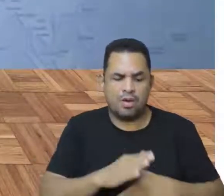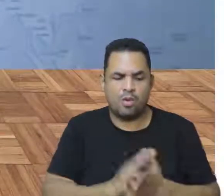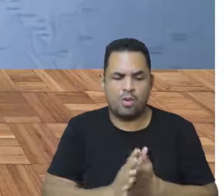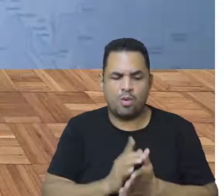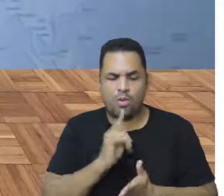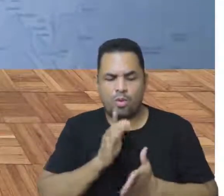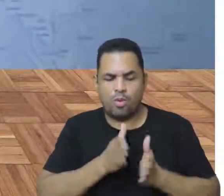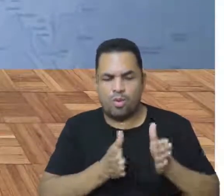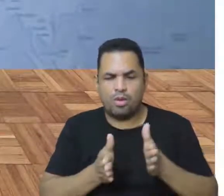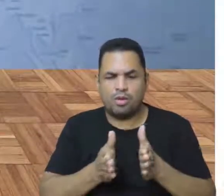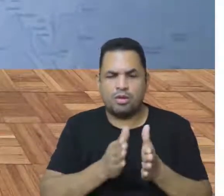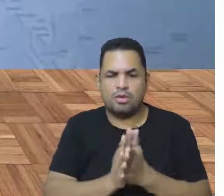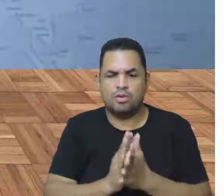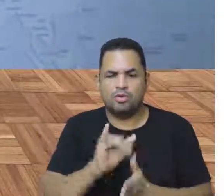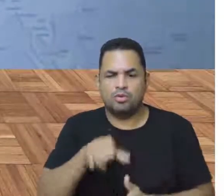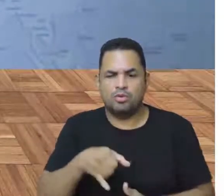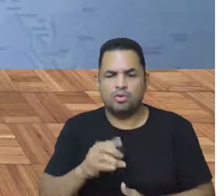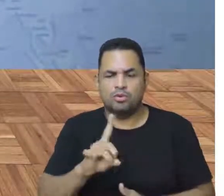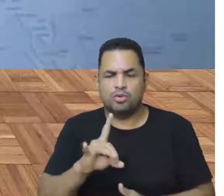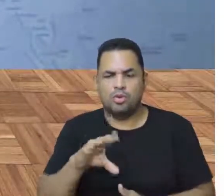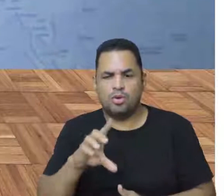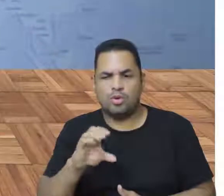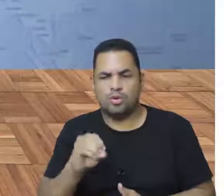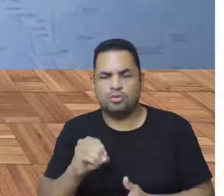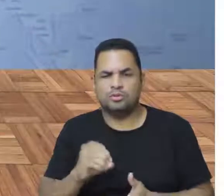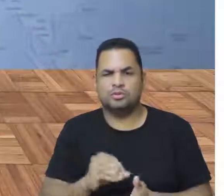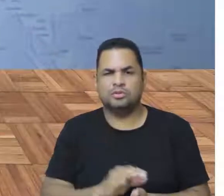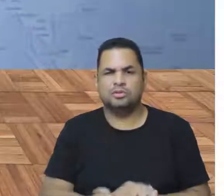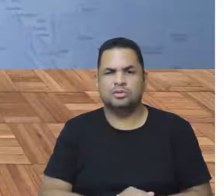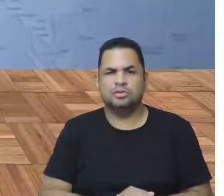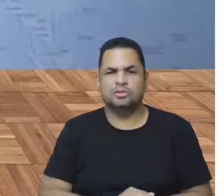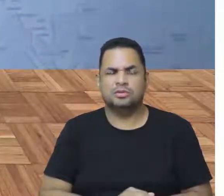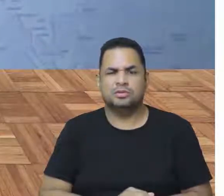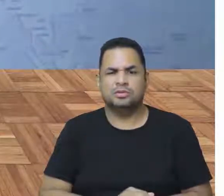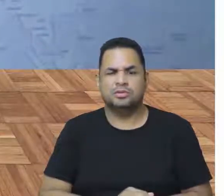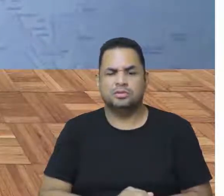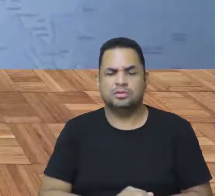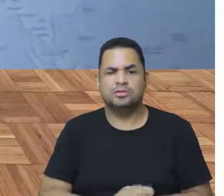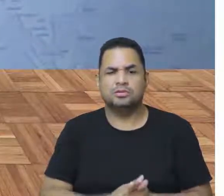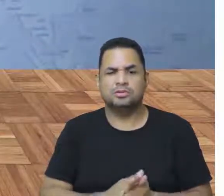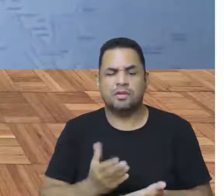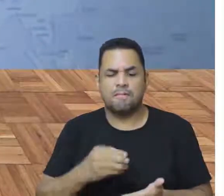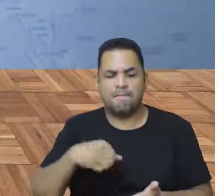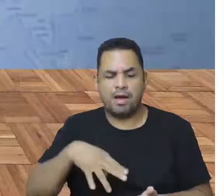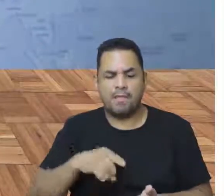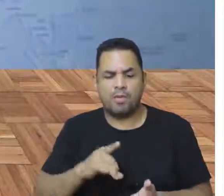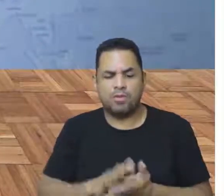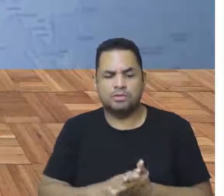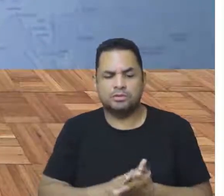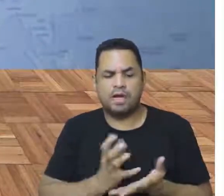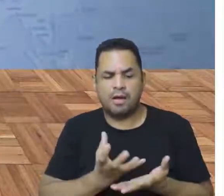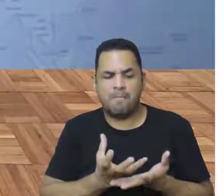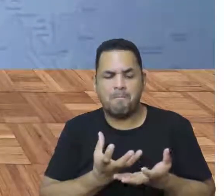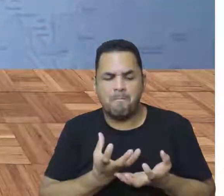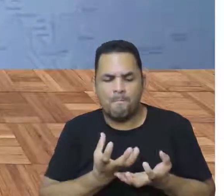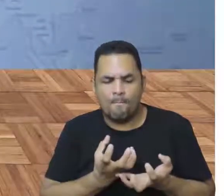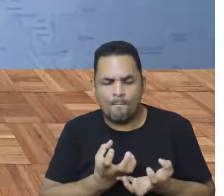do Rio Jordão está sendo usado para irrigação, o Mar Morto está cada vez mais ficando seco.